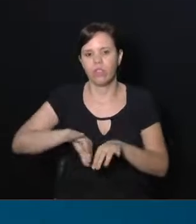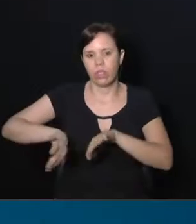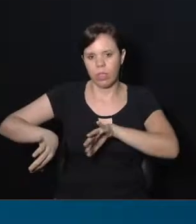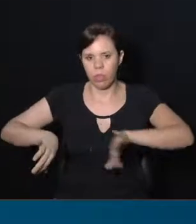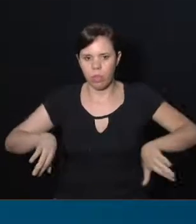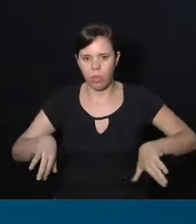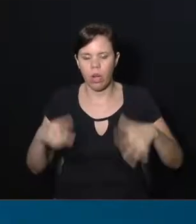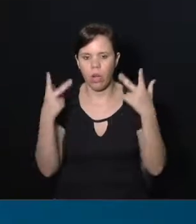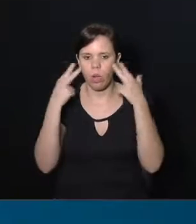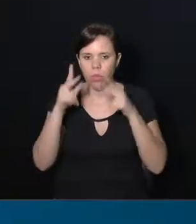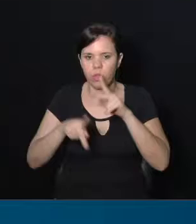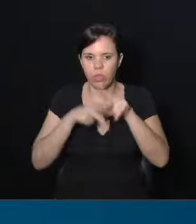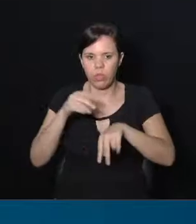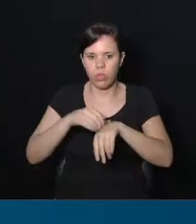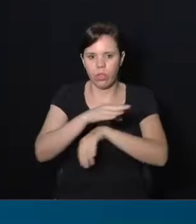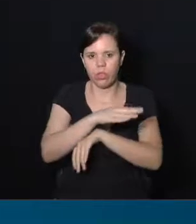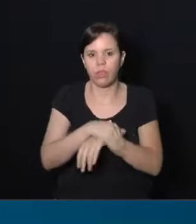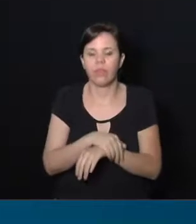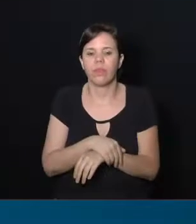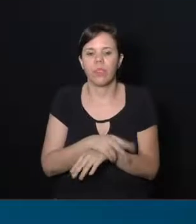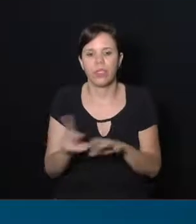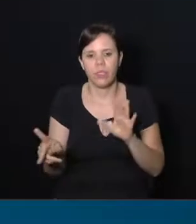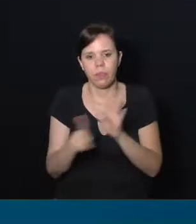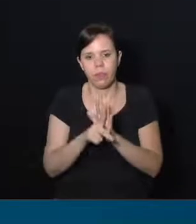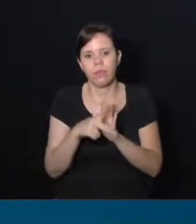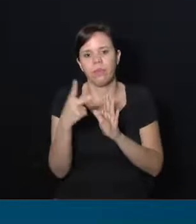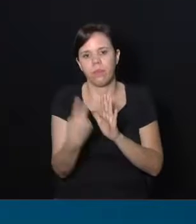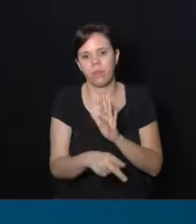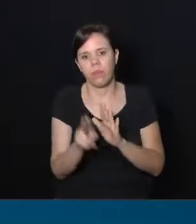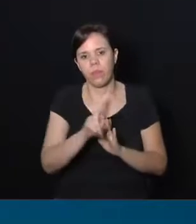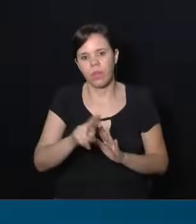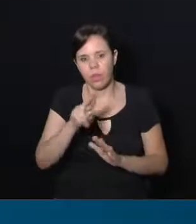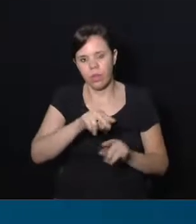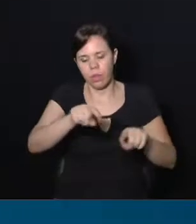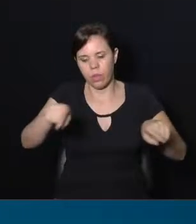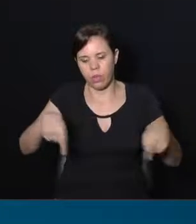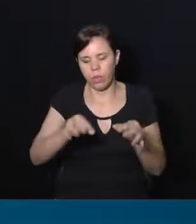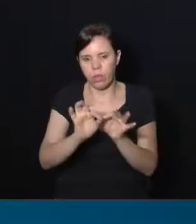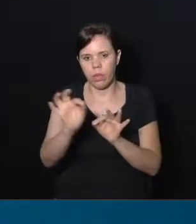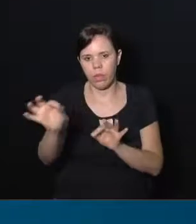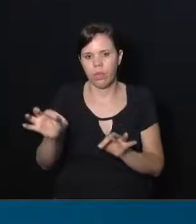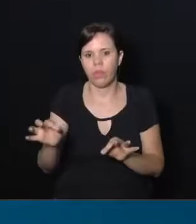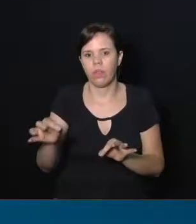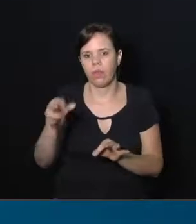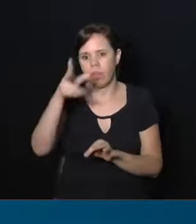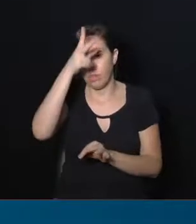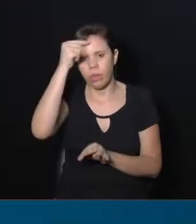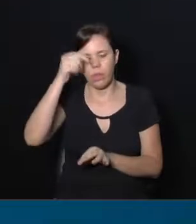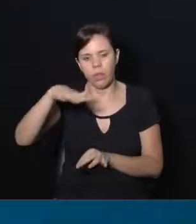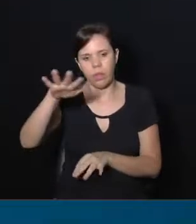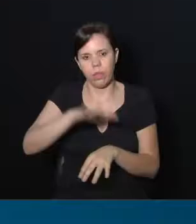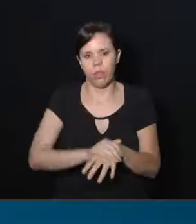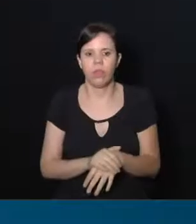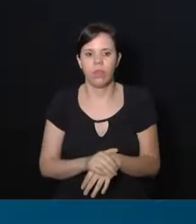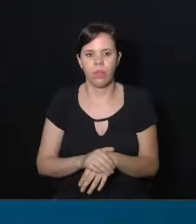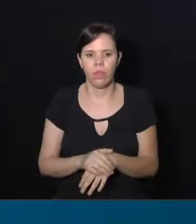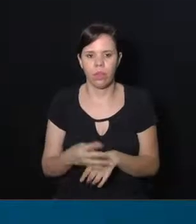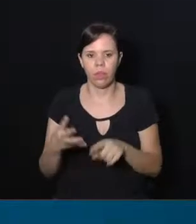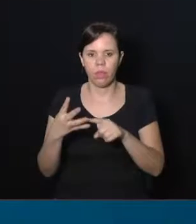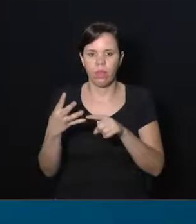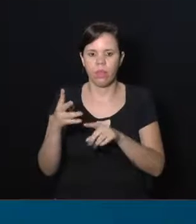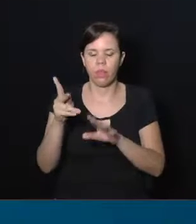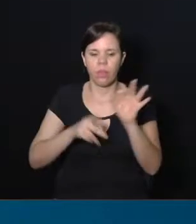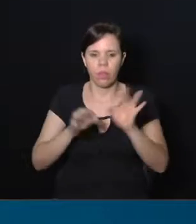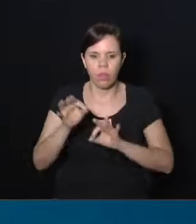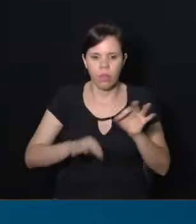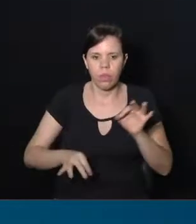do povo e transferiu para a classe de bens dominicais áreas de propriedade da municipalidade. O item 4 é outro projeto do